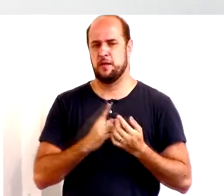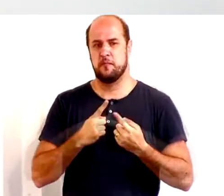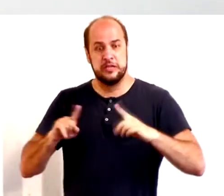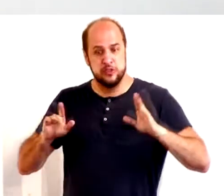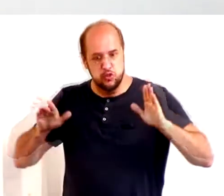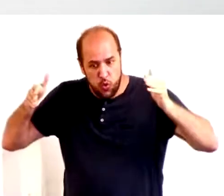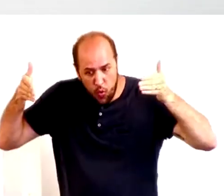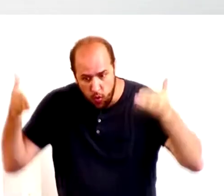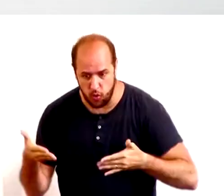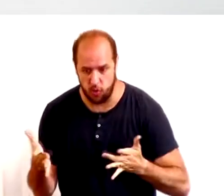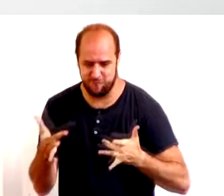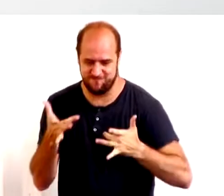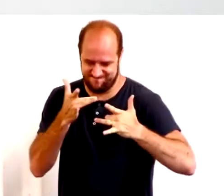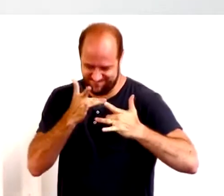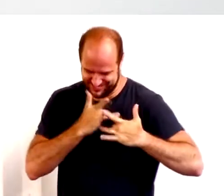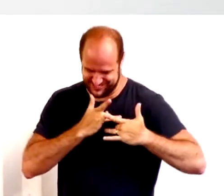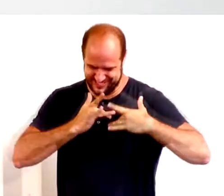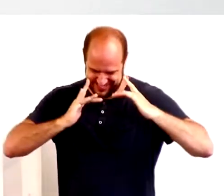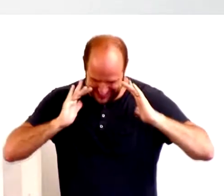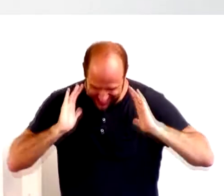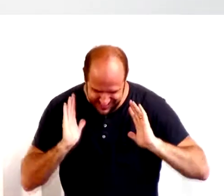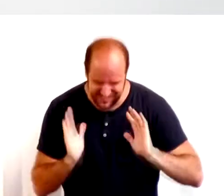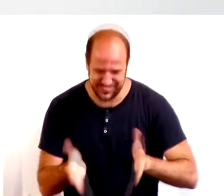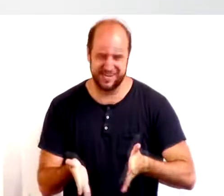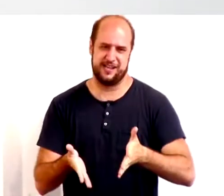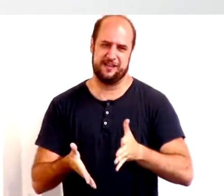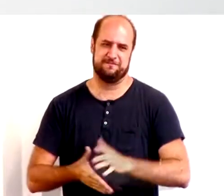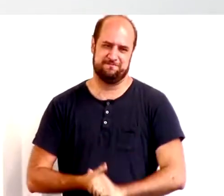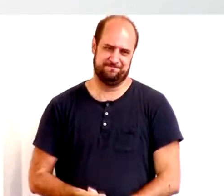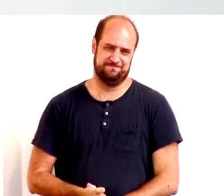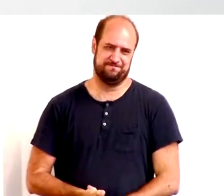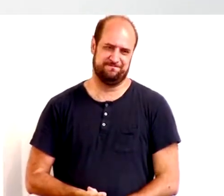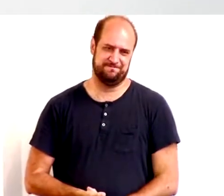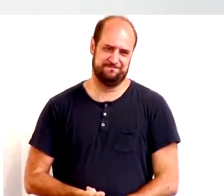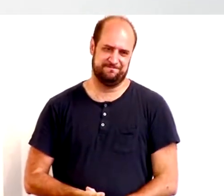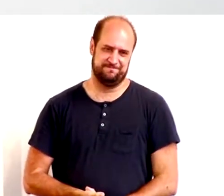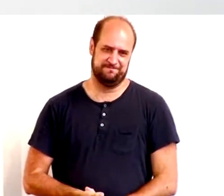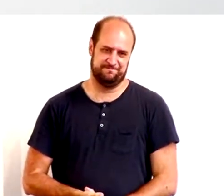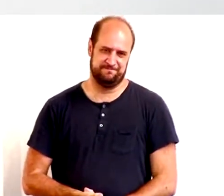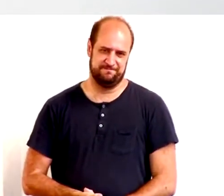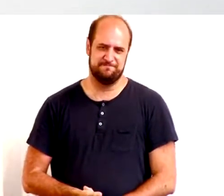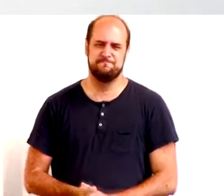mas agora alcançastes misericórdia.